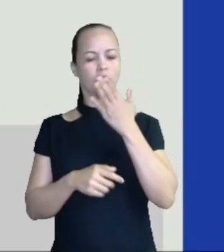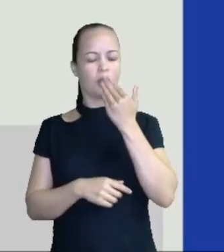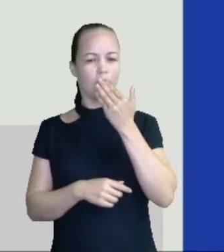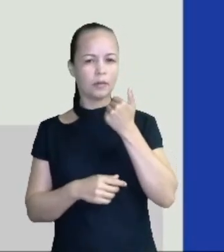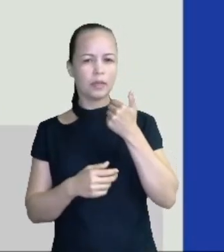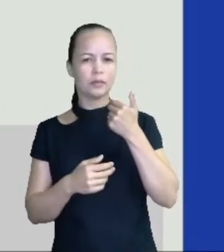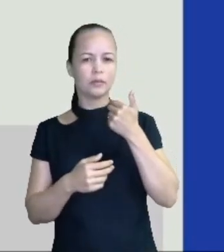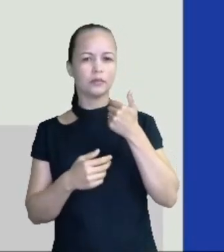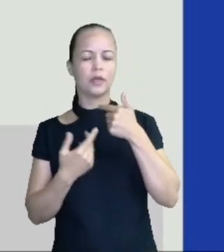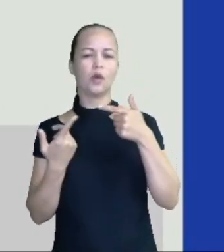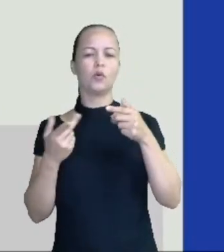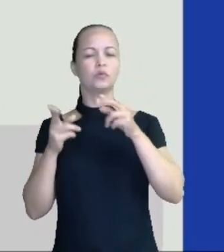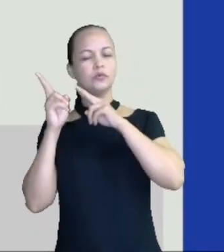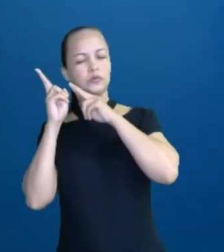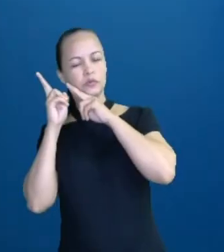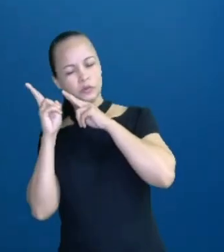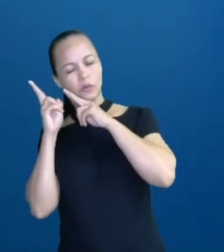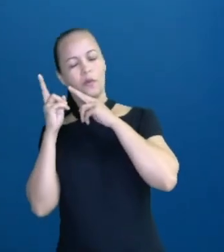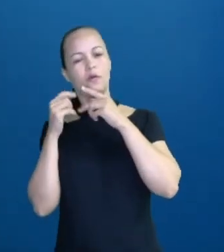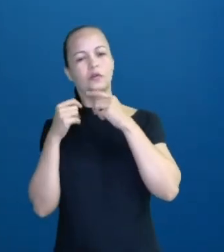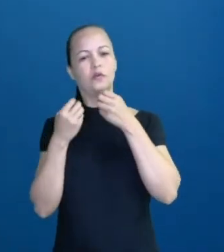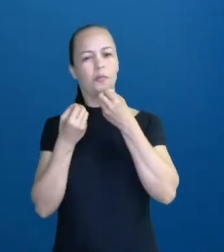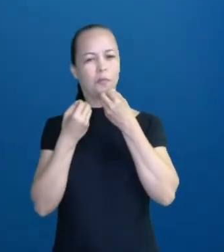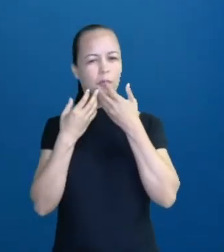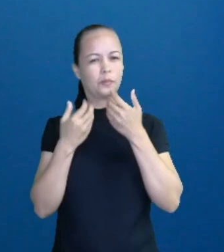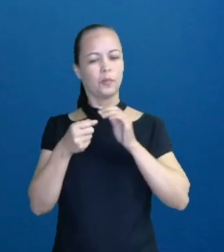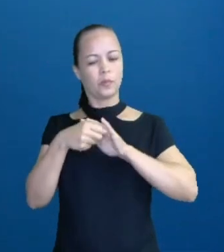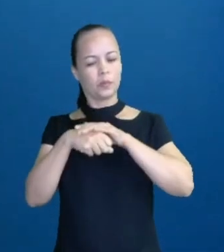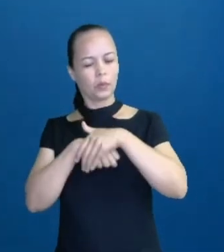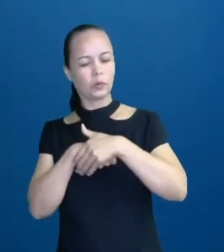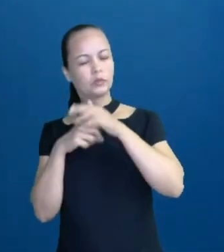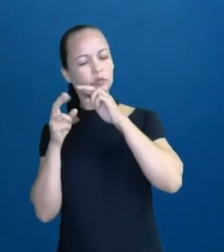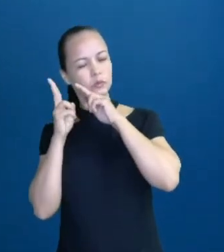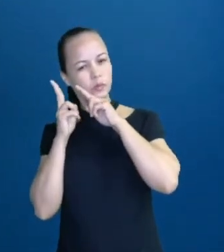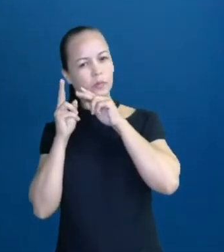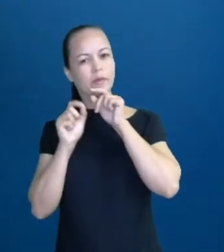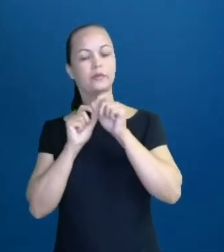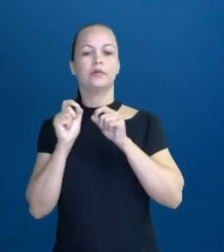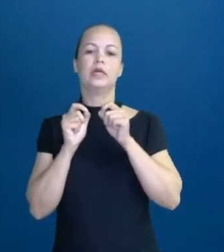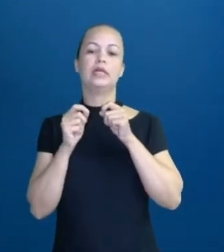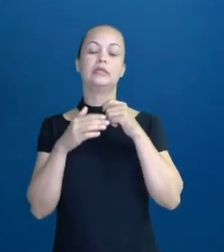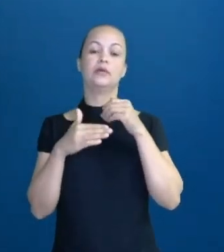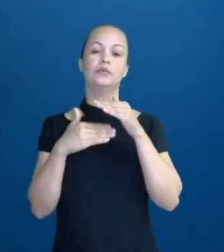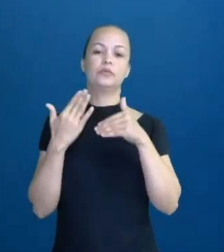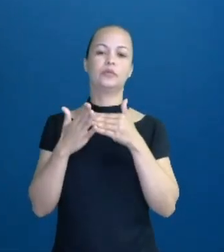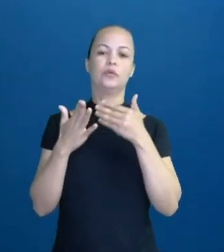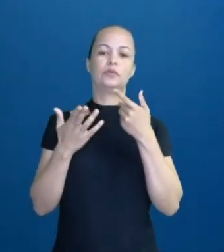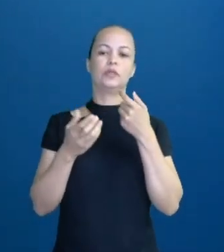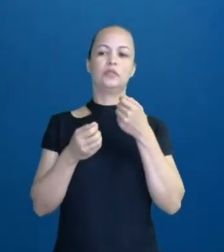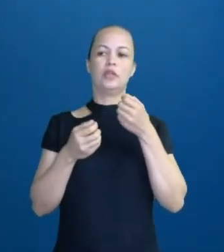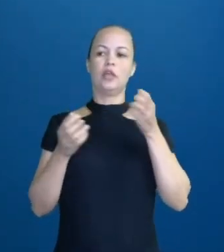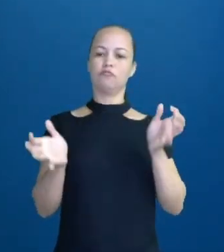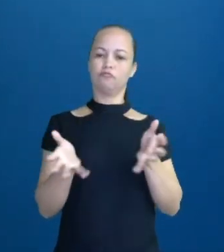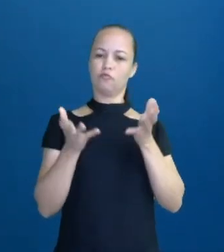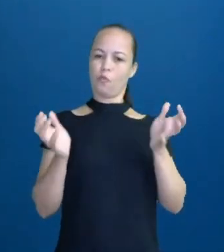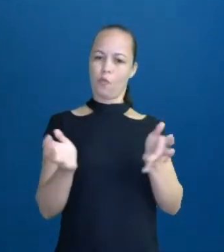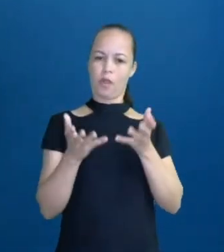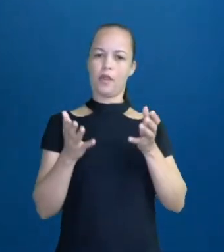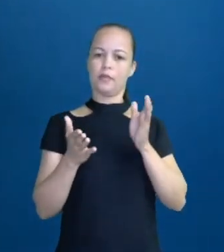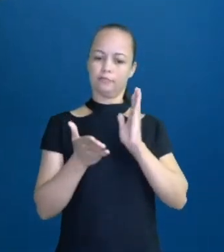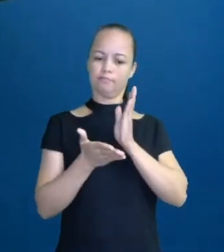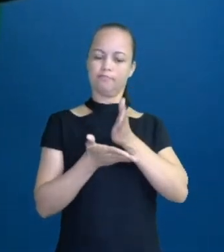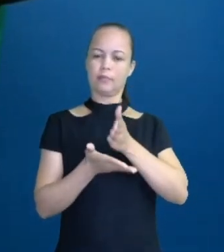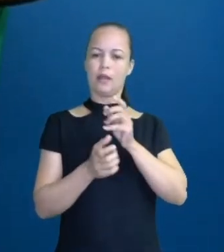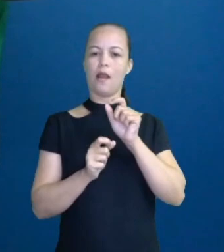num sono, né, bem dormido à noite, todas essas questões aí exercem de fato uma influência direta